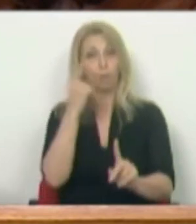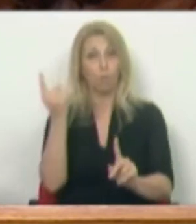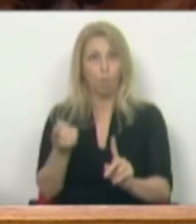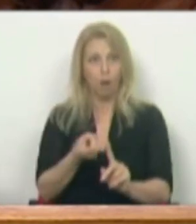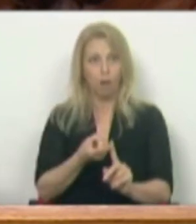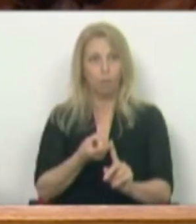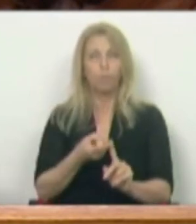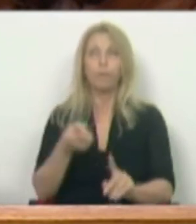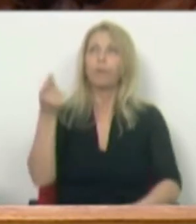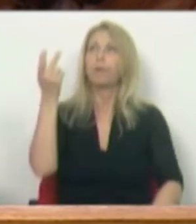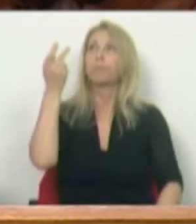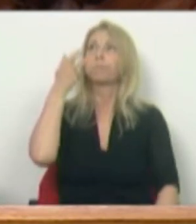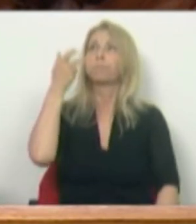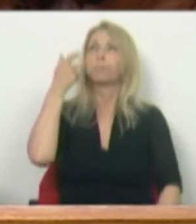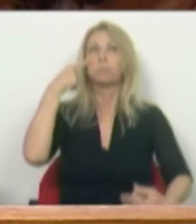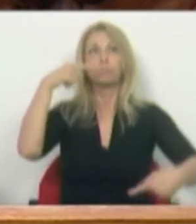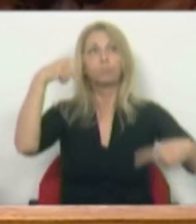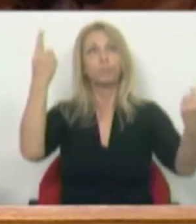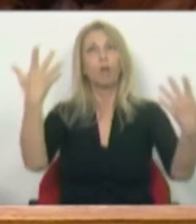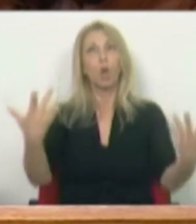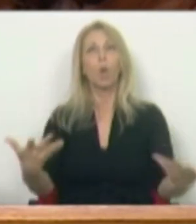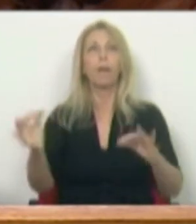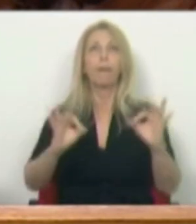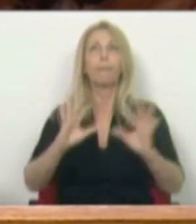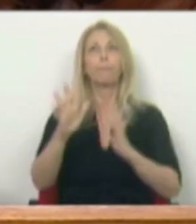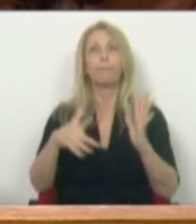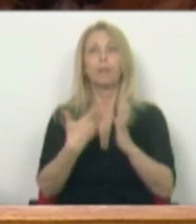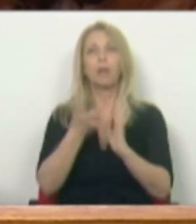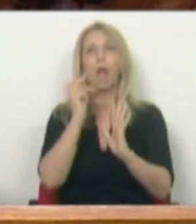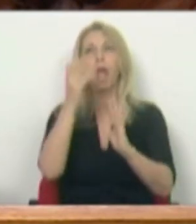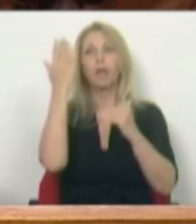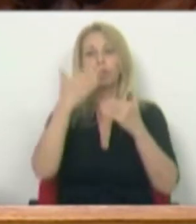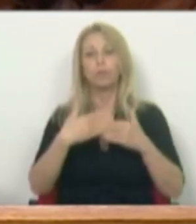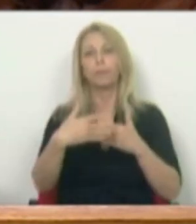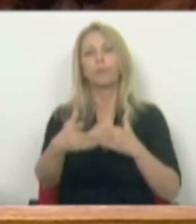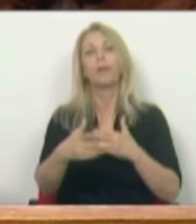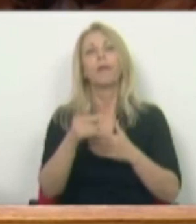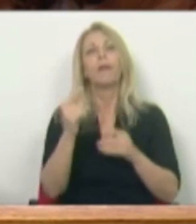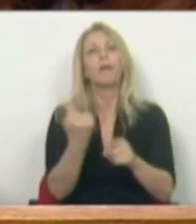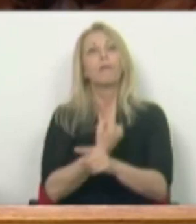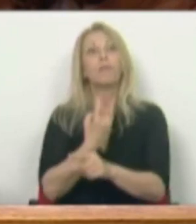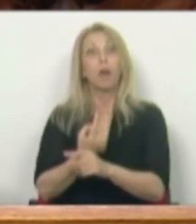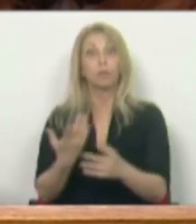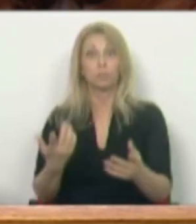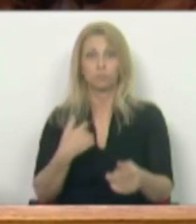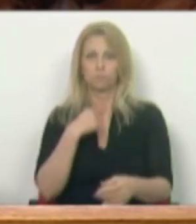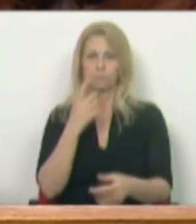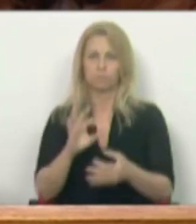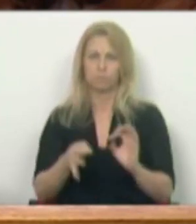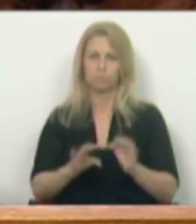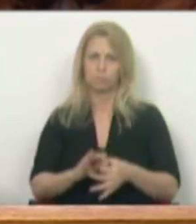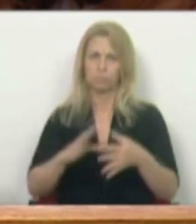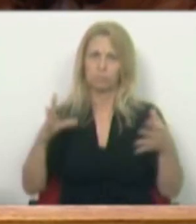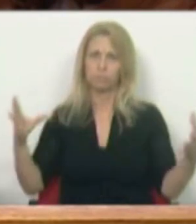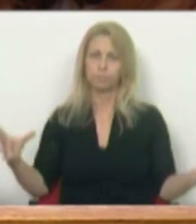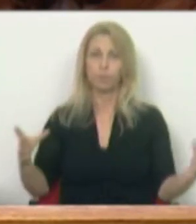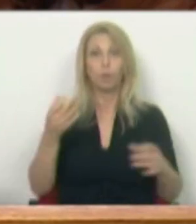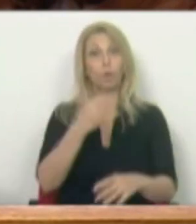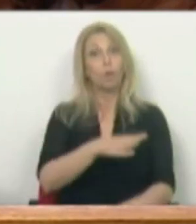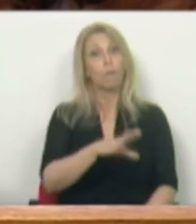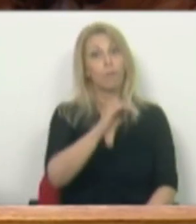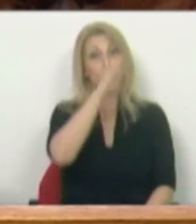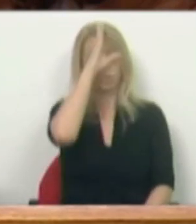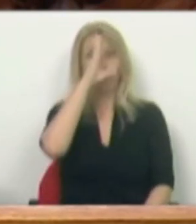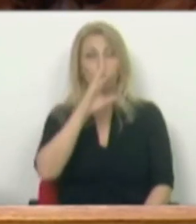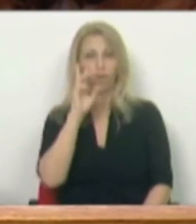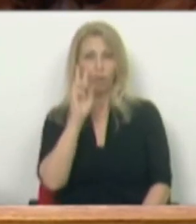Faz gala de querer agora planear a vários anos. E eu creio que então faz sentido que o Partido Socialista e o Governo olhem com bons olhos